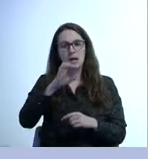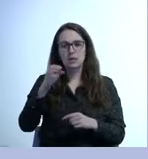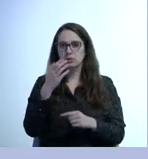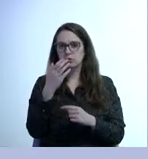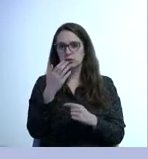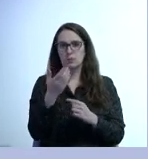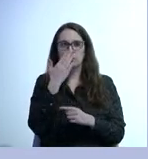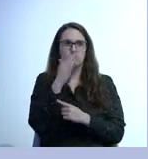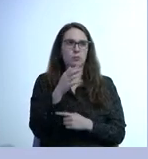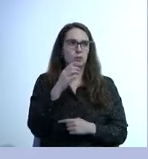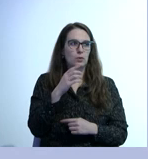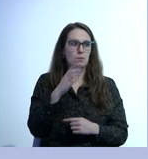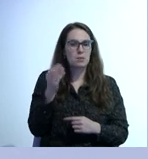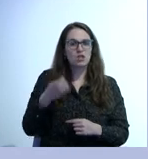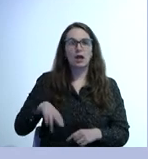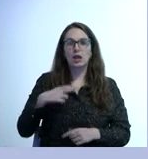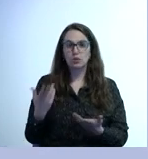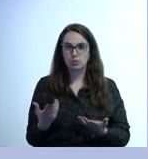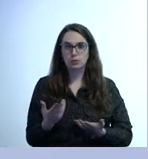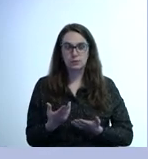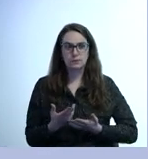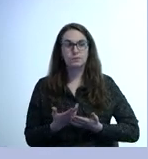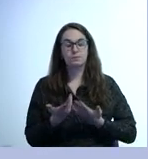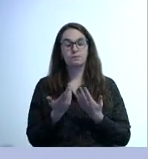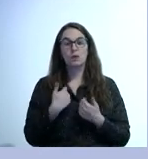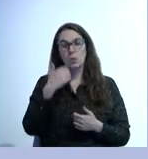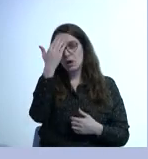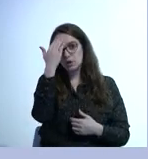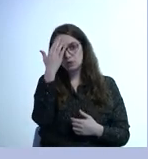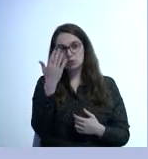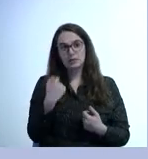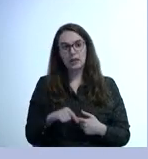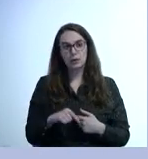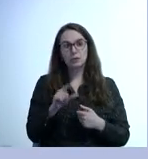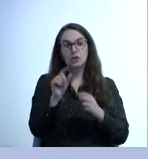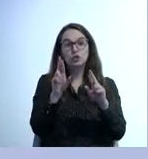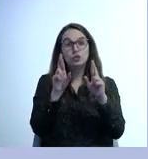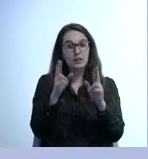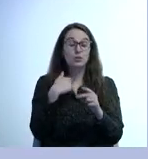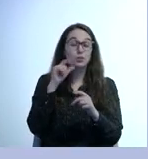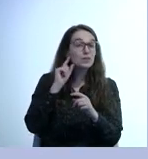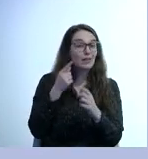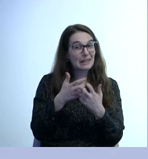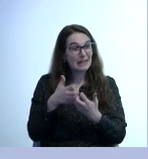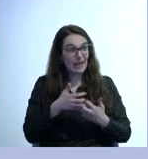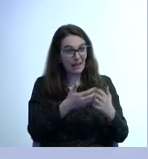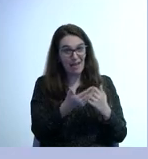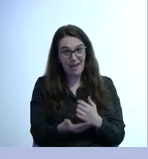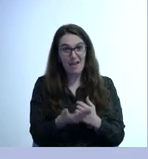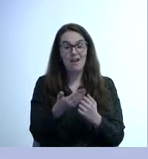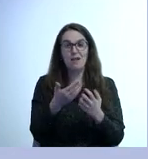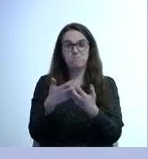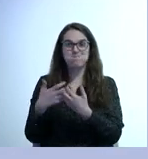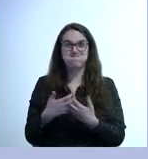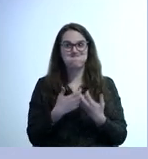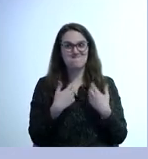em países ditos mais ricos, não é? Portanto, eu acho que, de qualquer maneira, nós, há aqui um lado de esperança, eu sei que é em guerra, eu sei